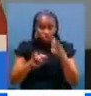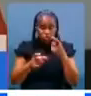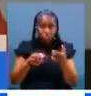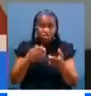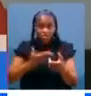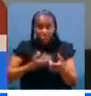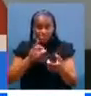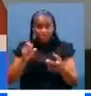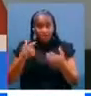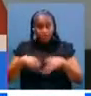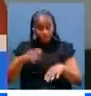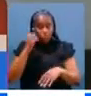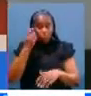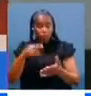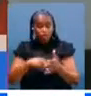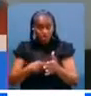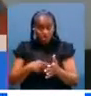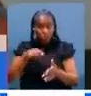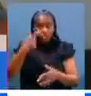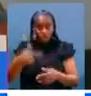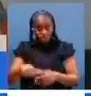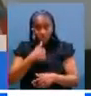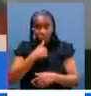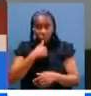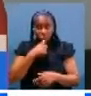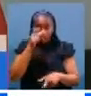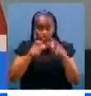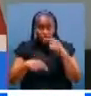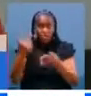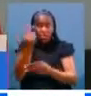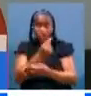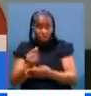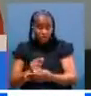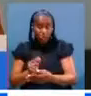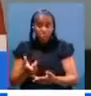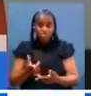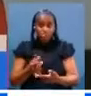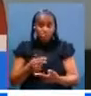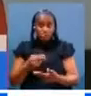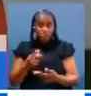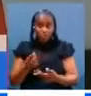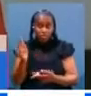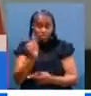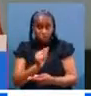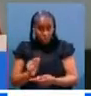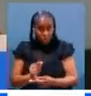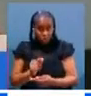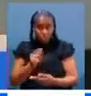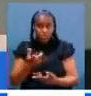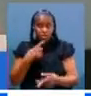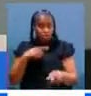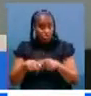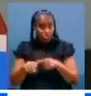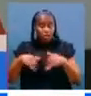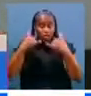técnicos. E, por outro lado, temos os decisores, que são aqueles que desenham estratégias, políticas e depois trazem para a